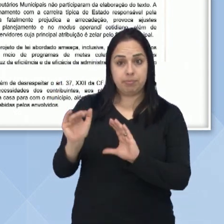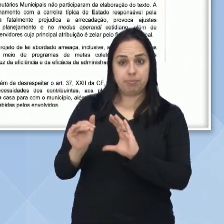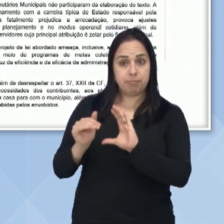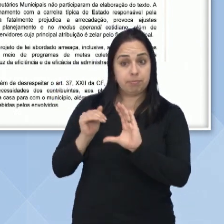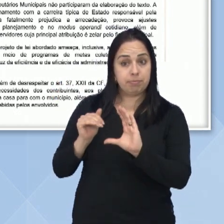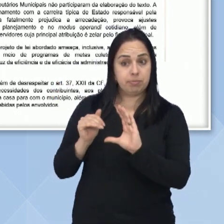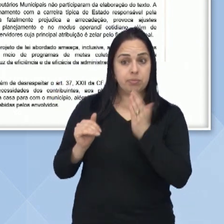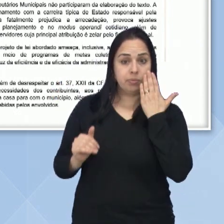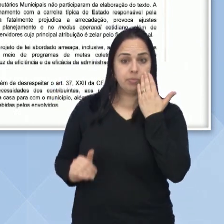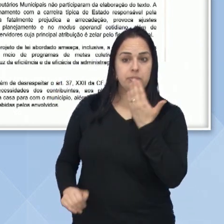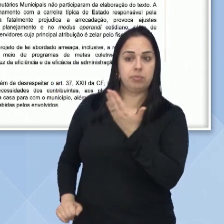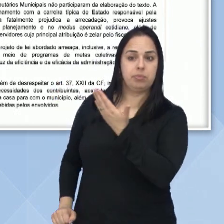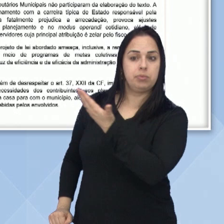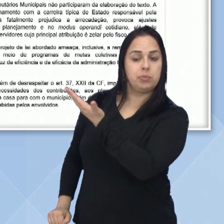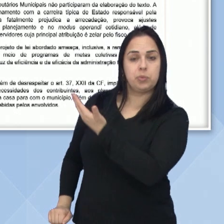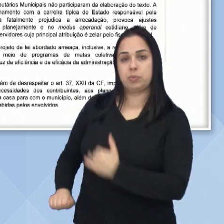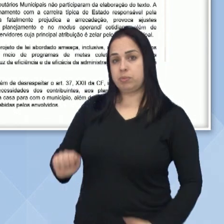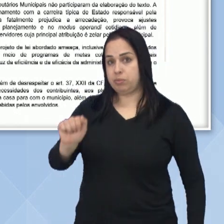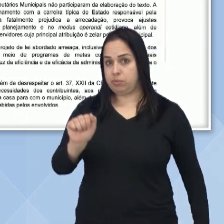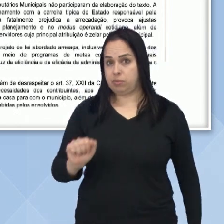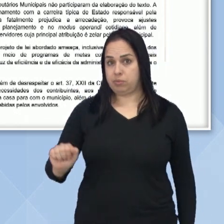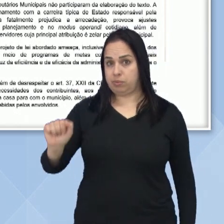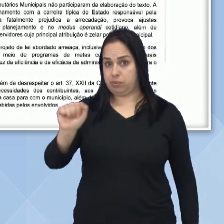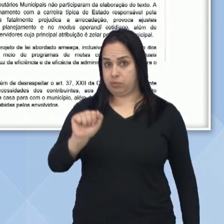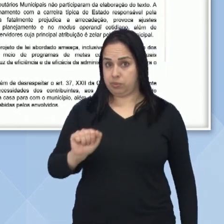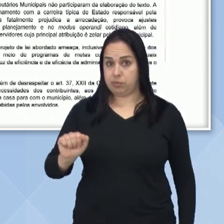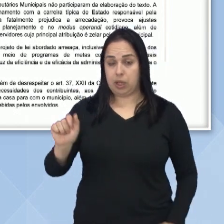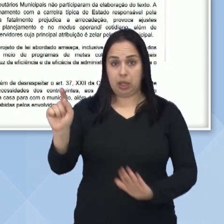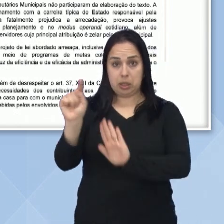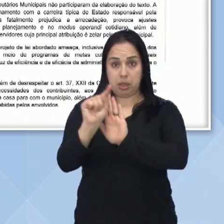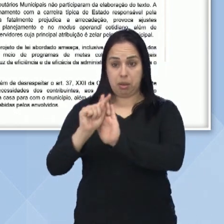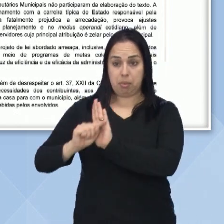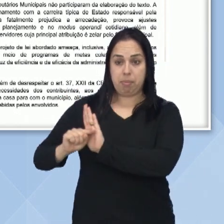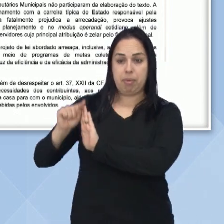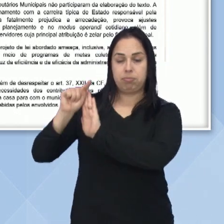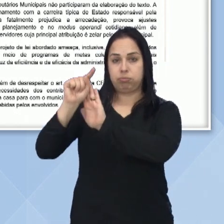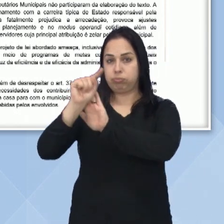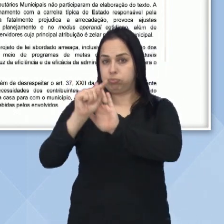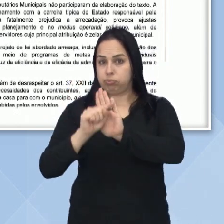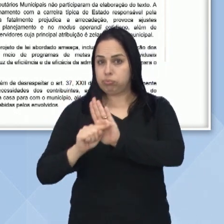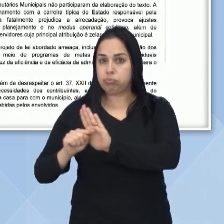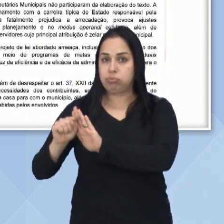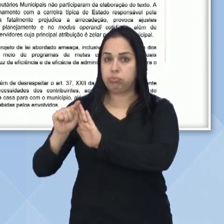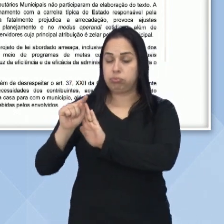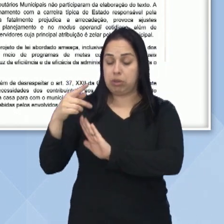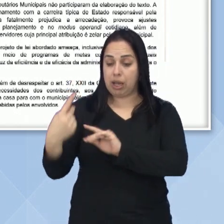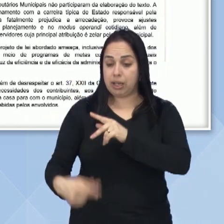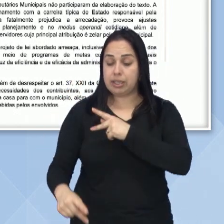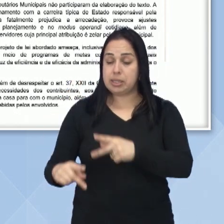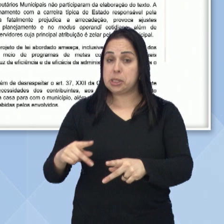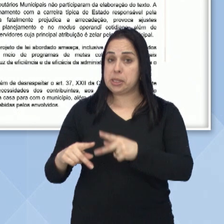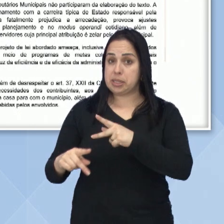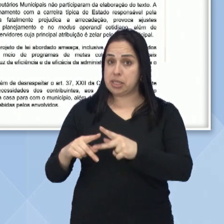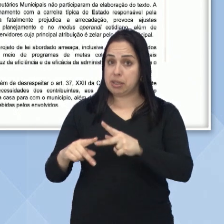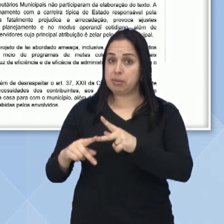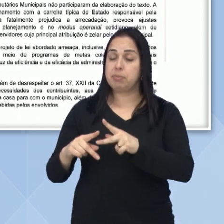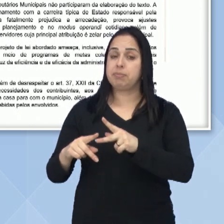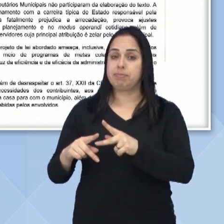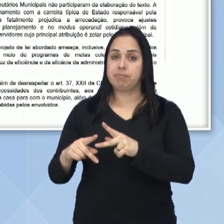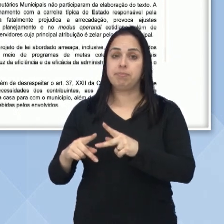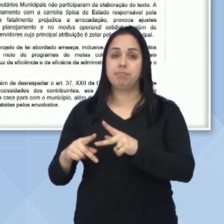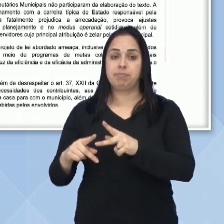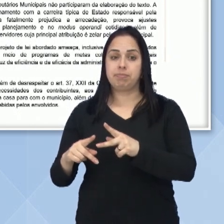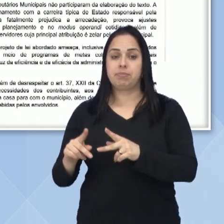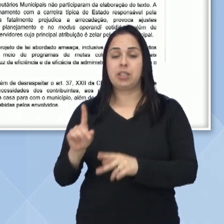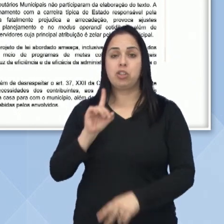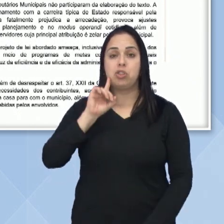o documento da Associação dos Auditores Tributários do município de São José dos Campos,